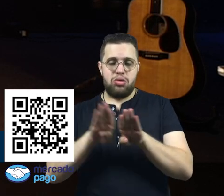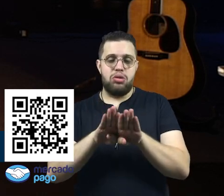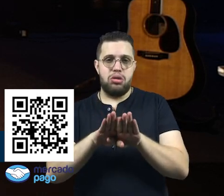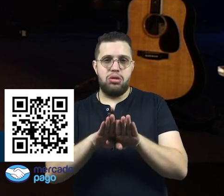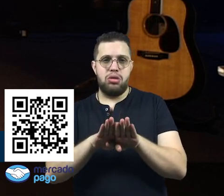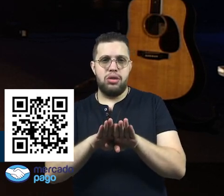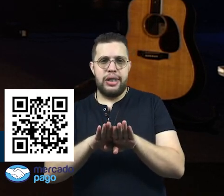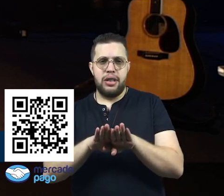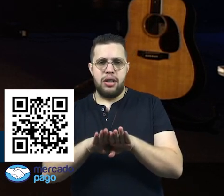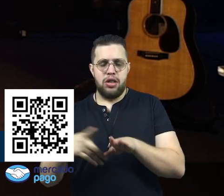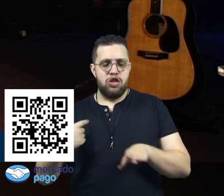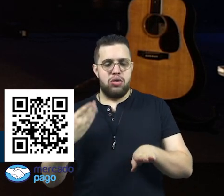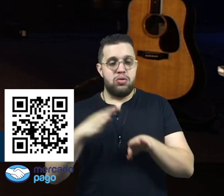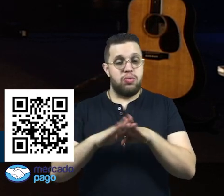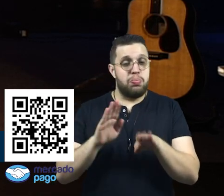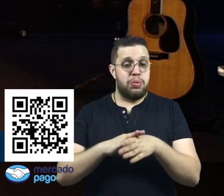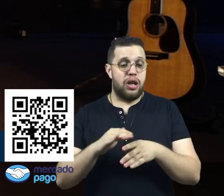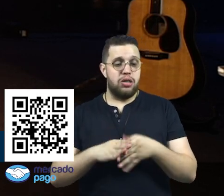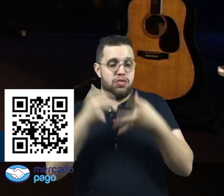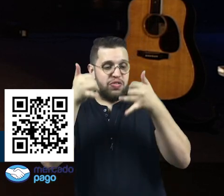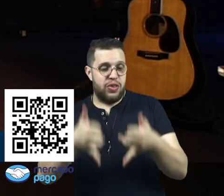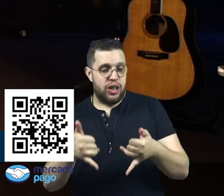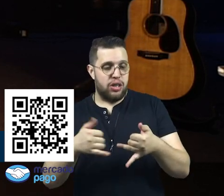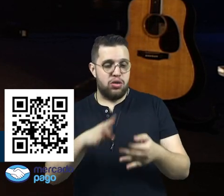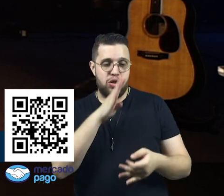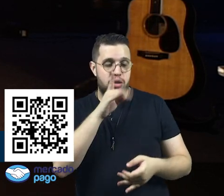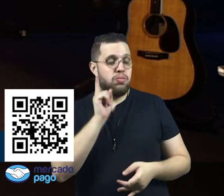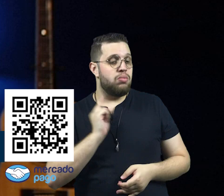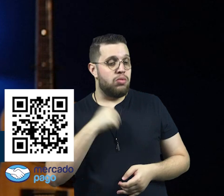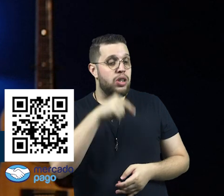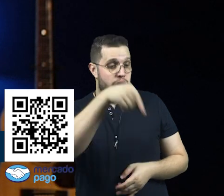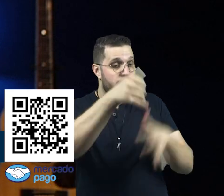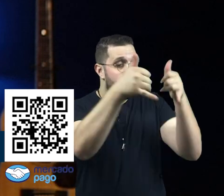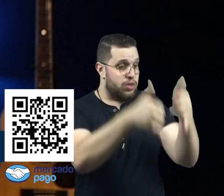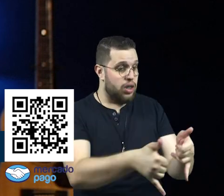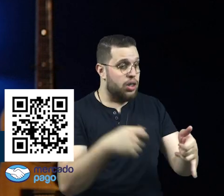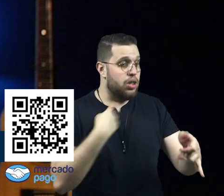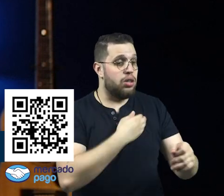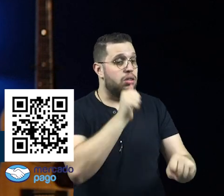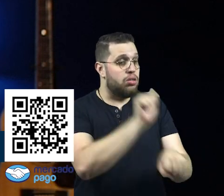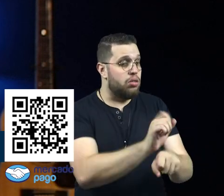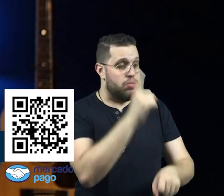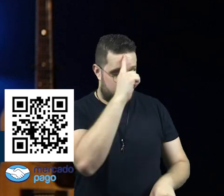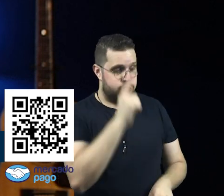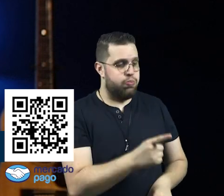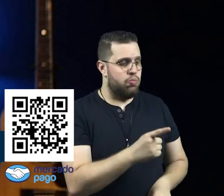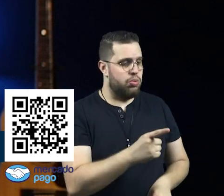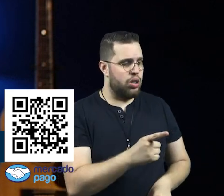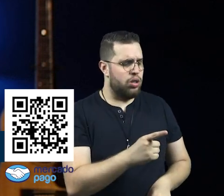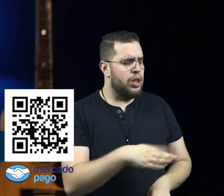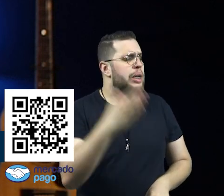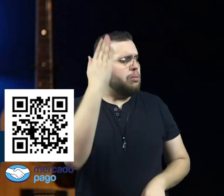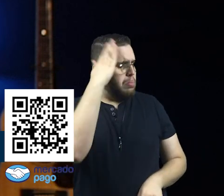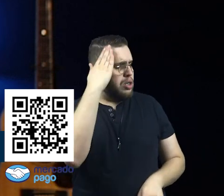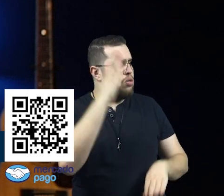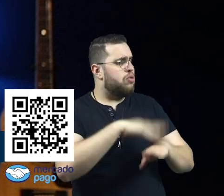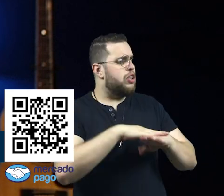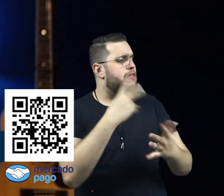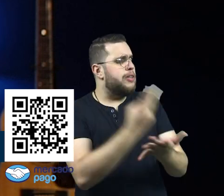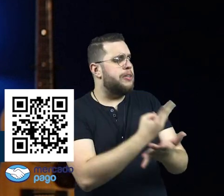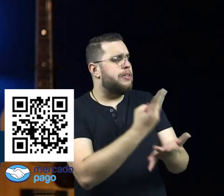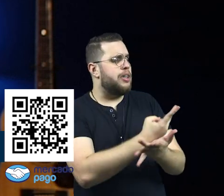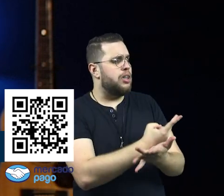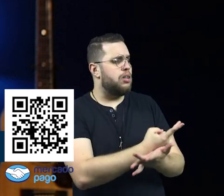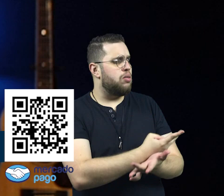castigo, né, tradicional, muitas vezes como é que funciona? Você vai ficar ali 5 minutos no seu quarto pensando no que você fez,